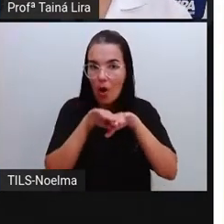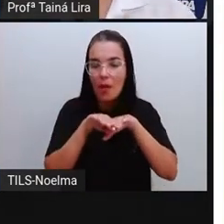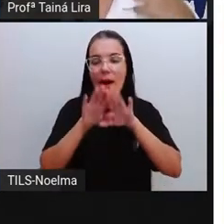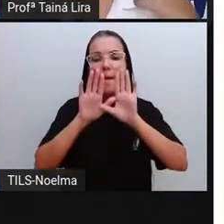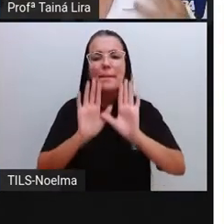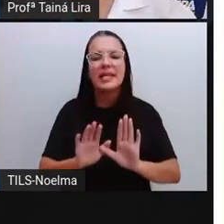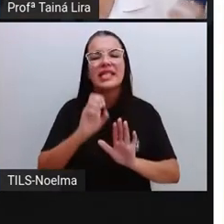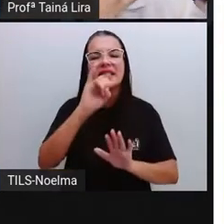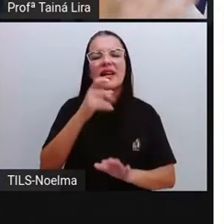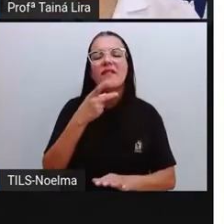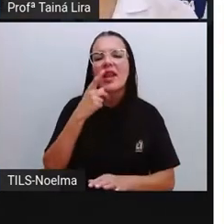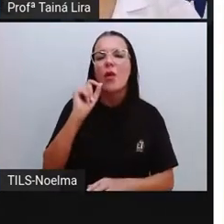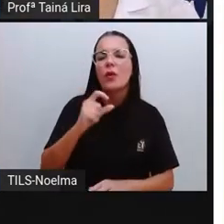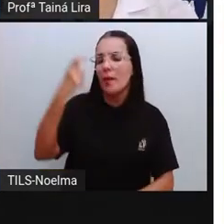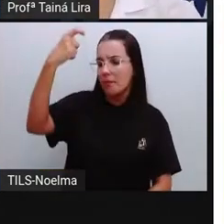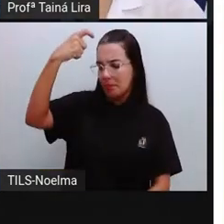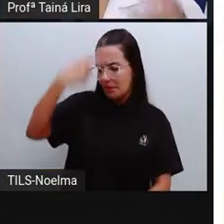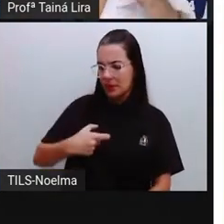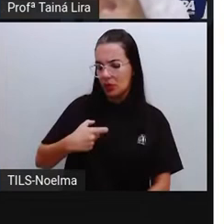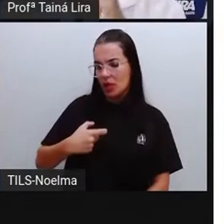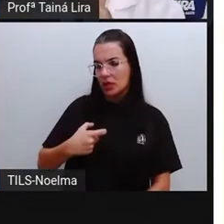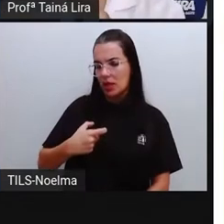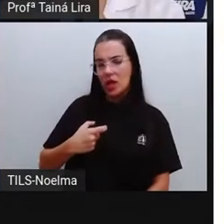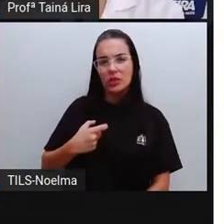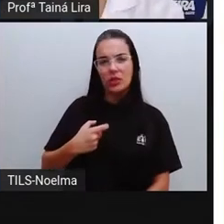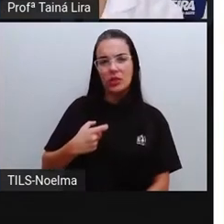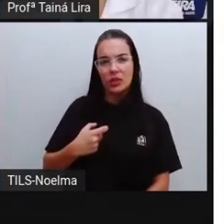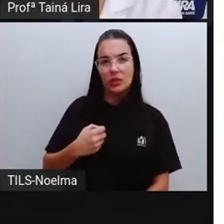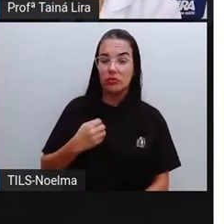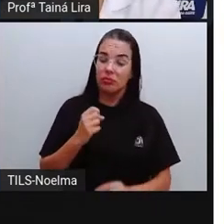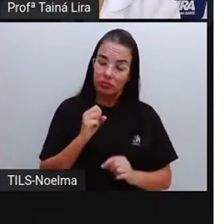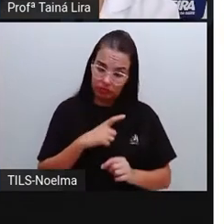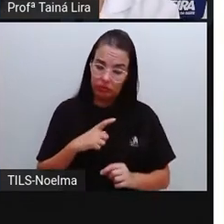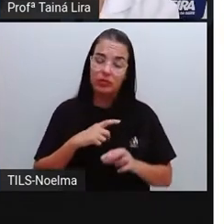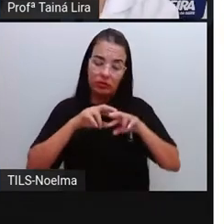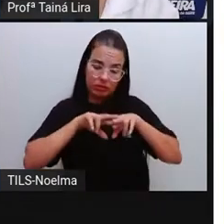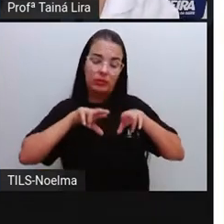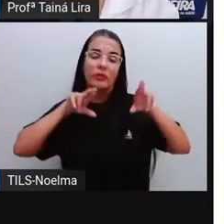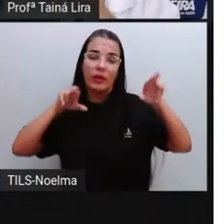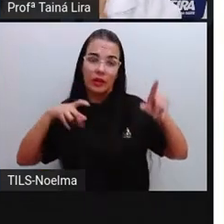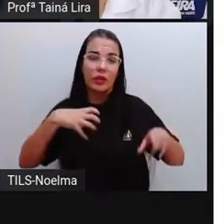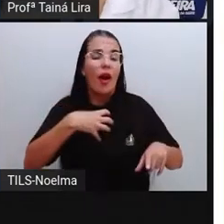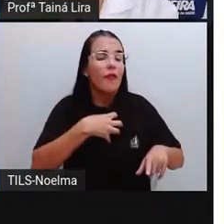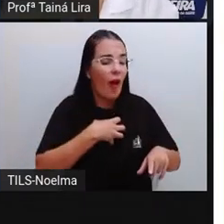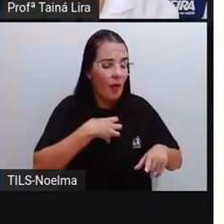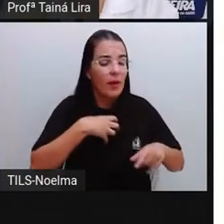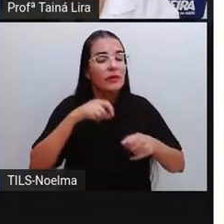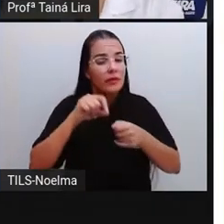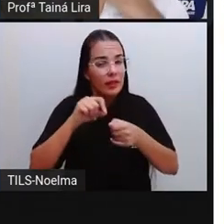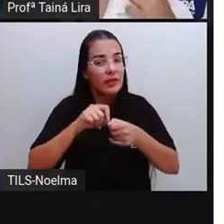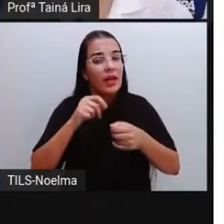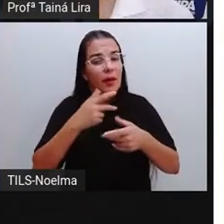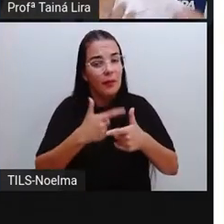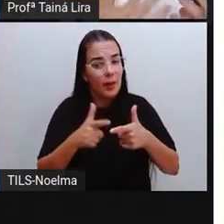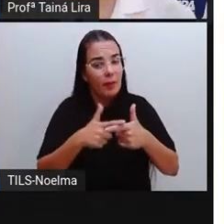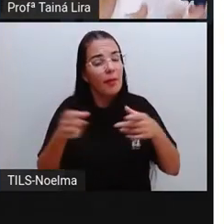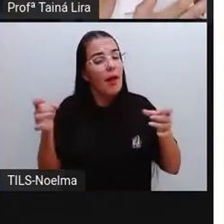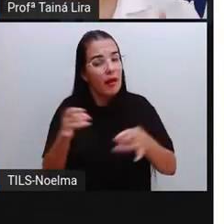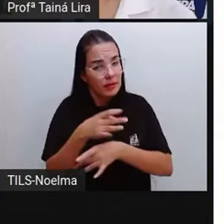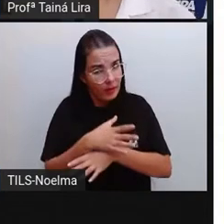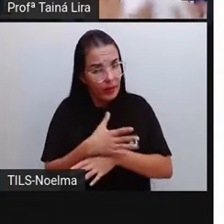personalidade, como eu vou lidar com um problema? Nós temos diferentes maneiras de lidar com os problemas. E isso é da